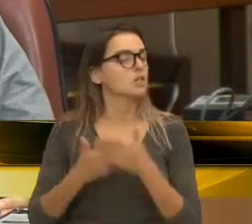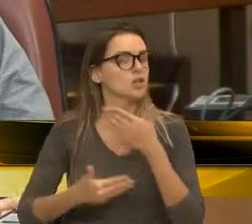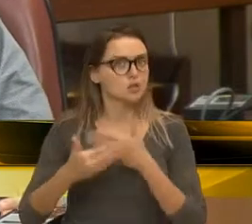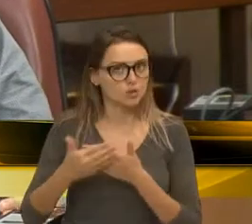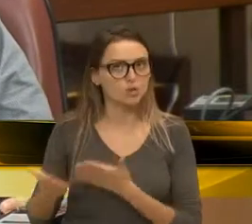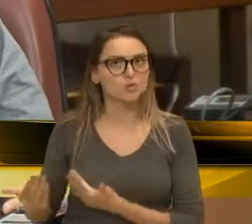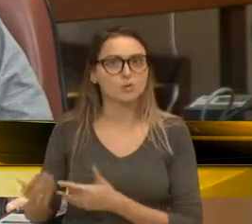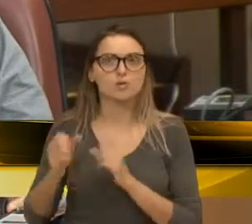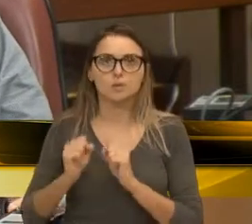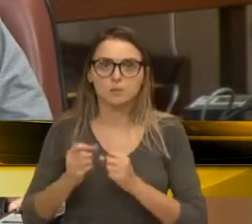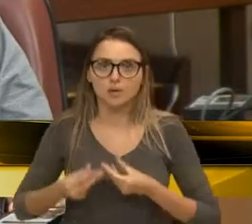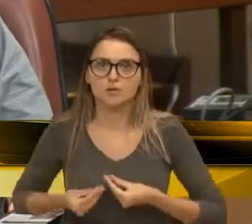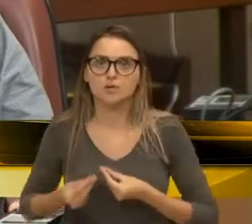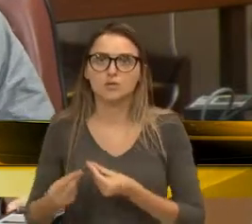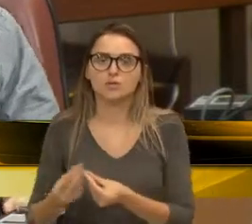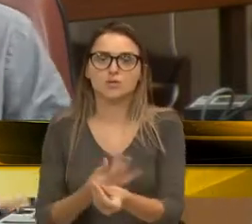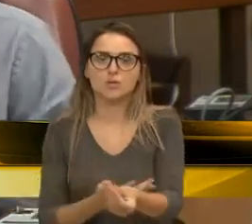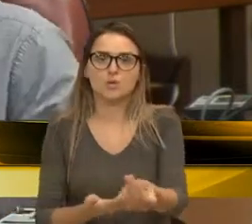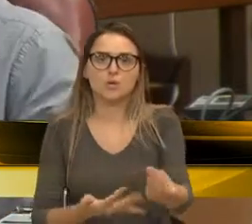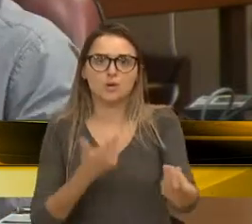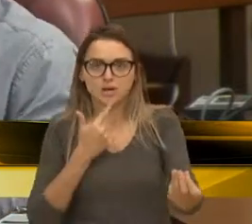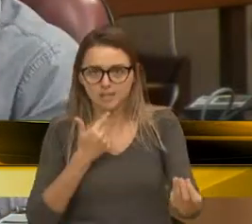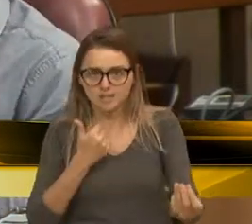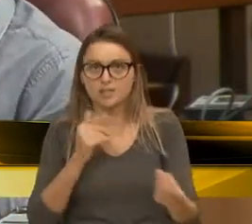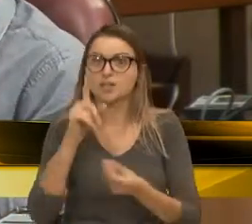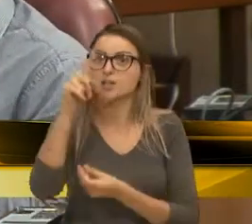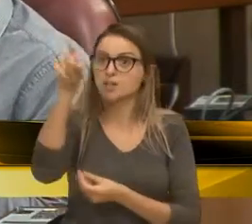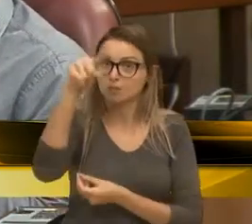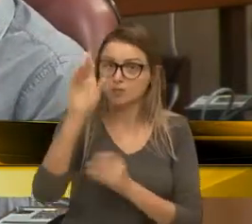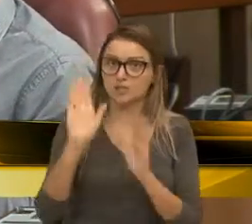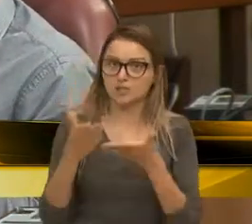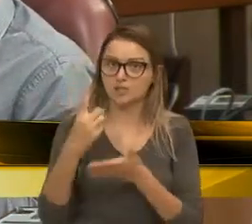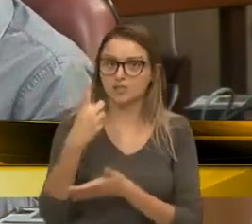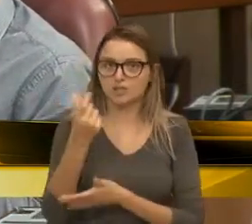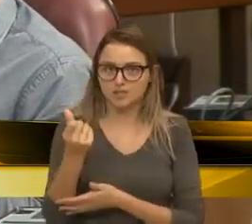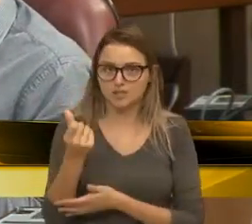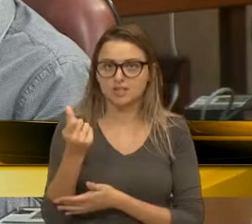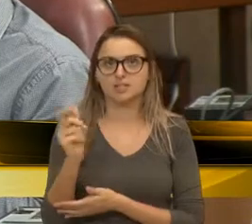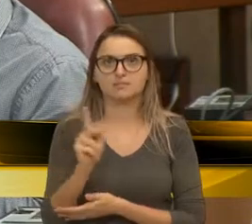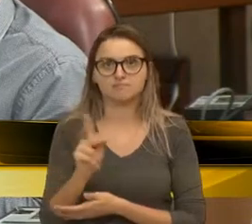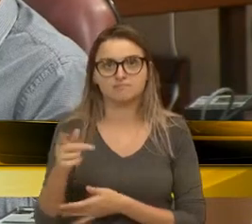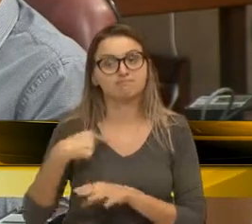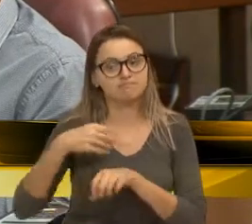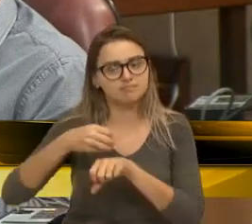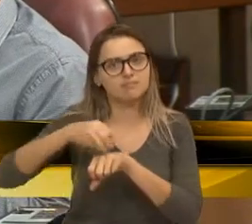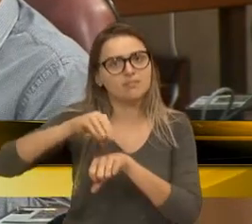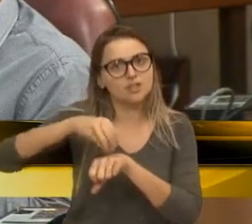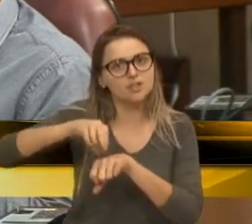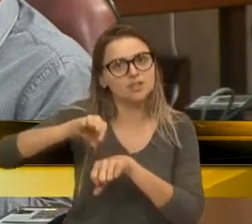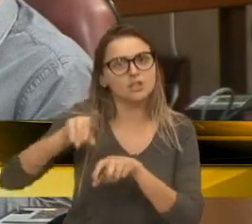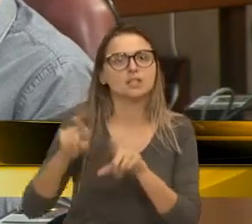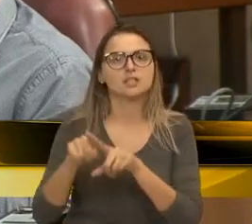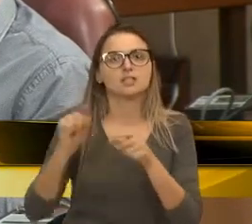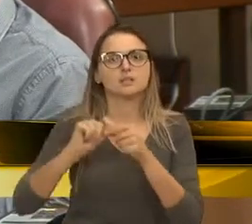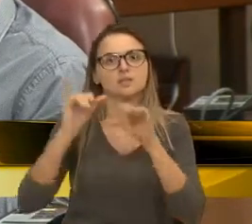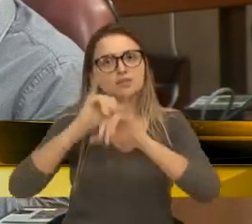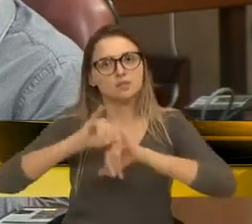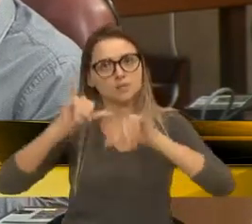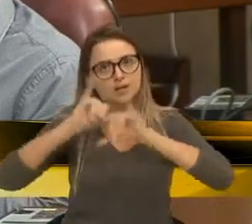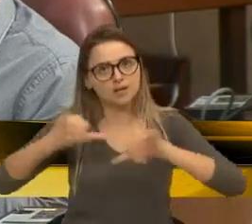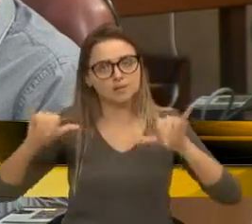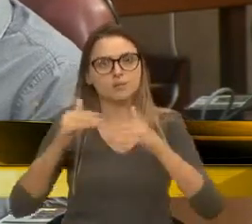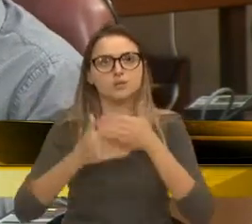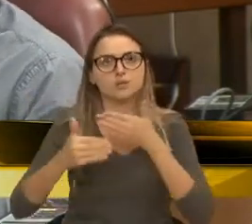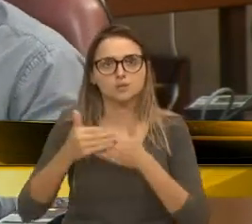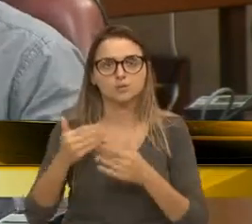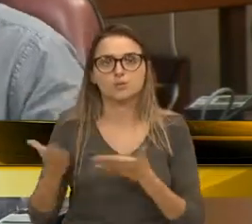jovem pode doar sangue. Então, quem tem 16 anos, e aqui, profs, fica a dica, né, para também fazer uma campanha já com a nossa juventude